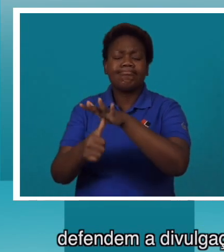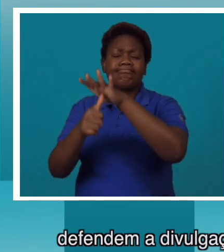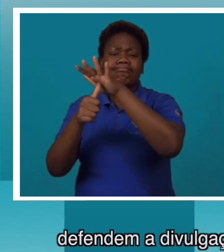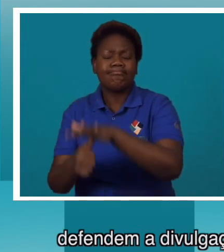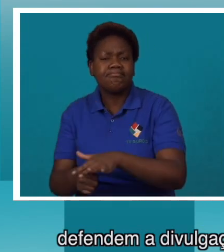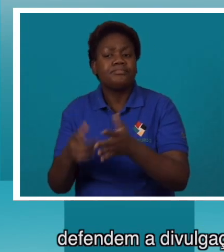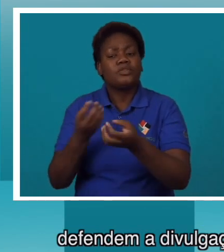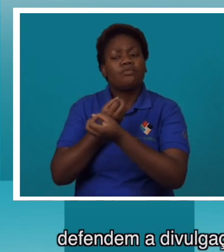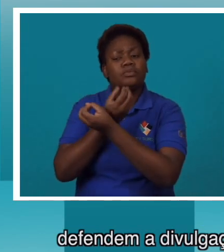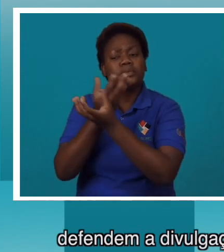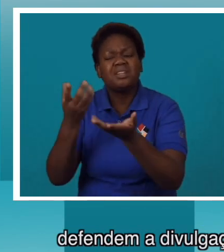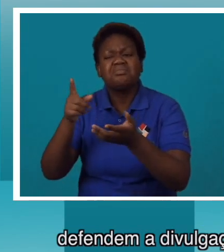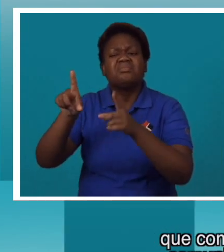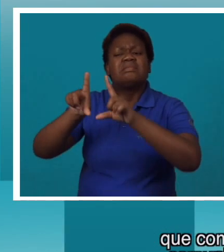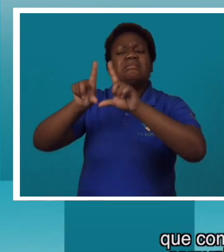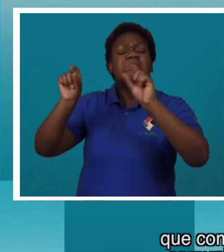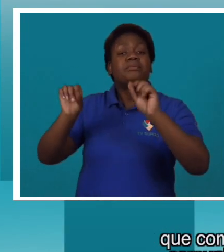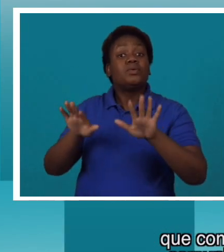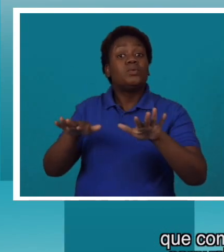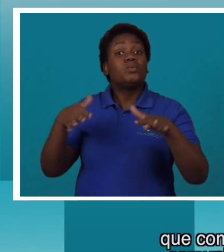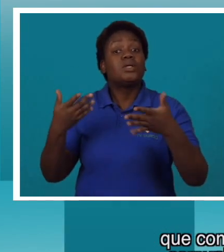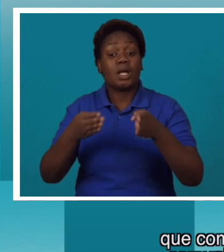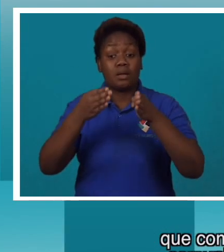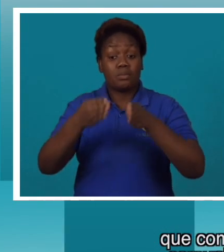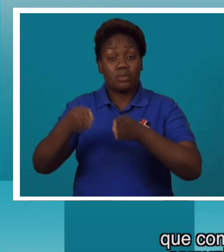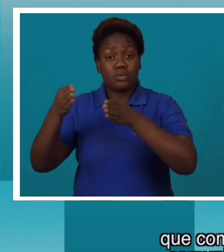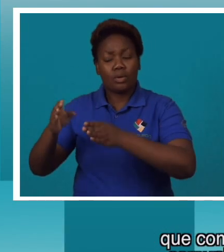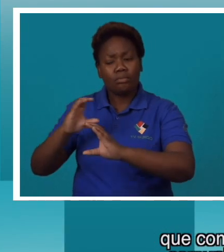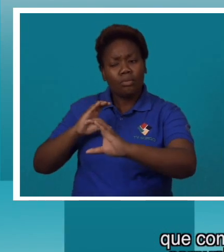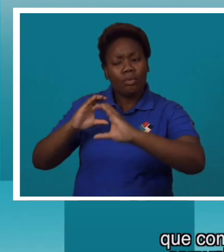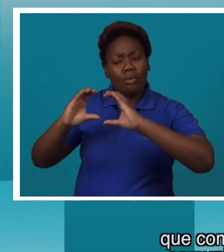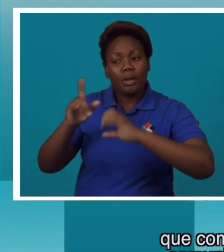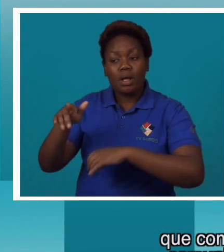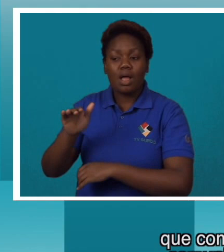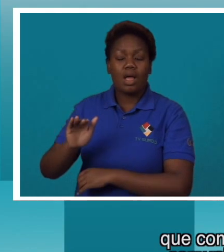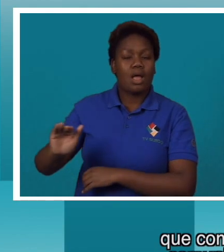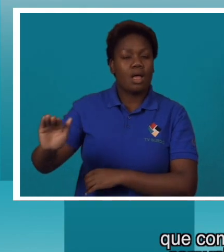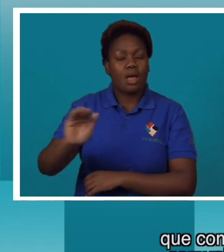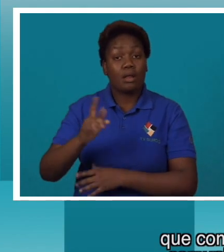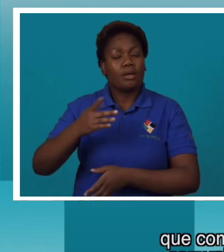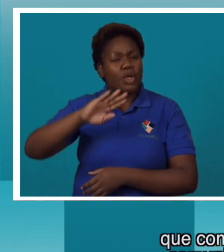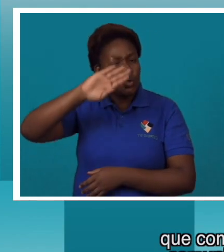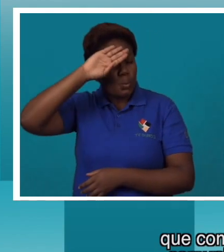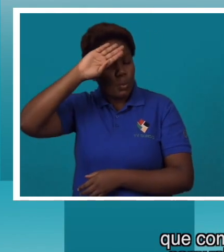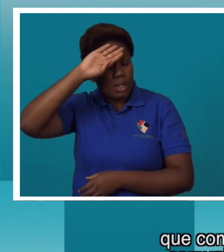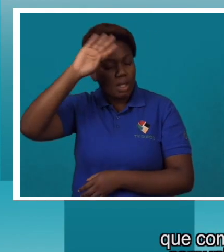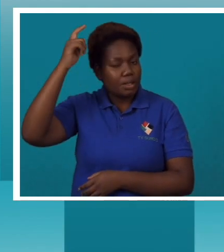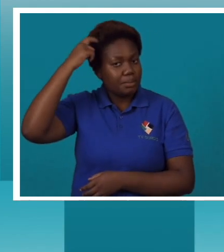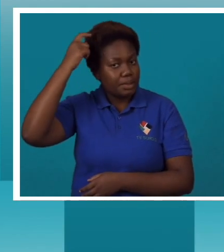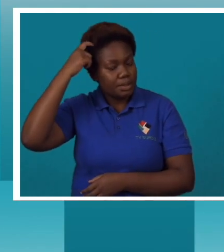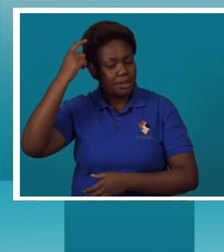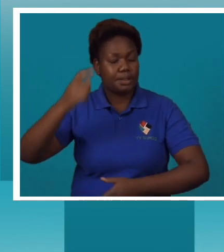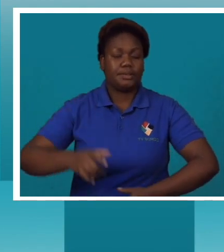informação sobre este transtorno que compromete as habilidades de comunicação e interação social.